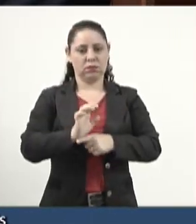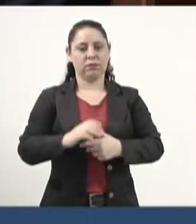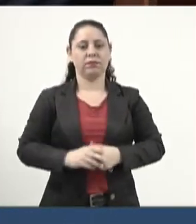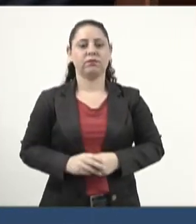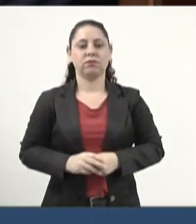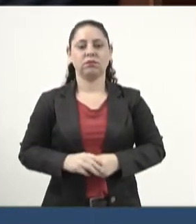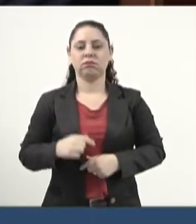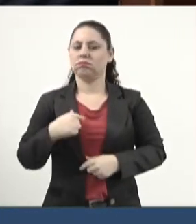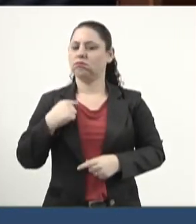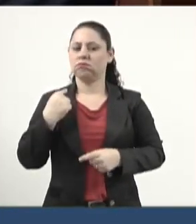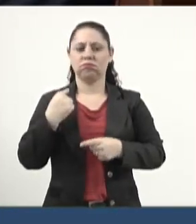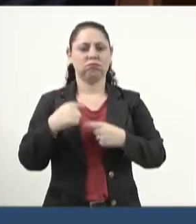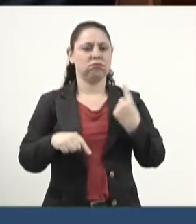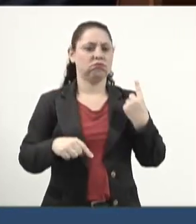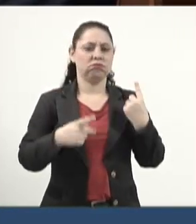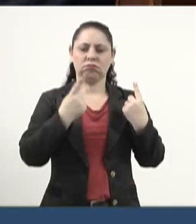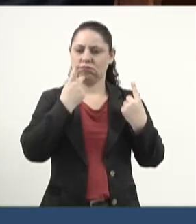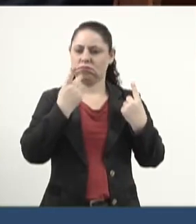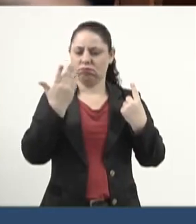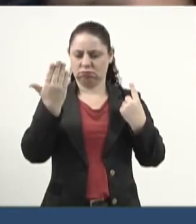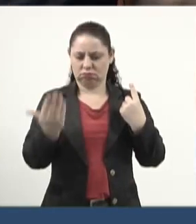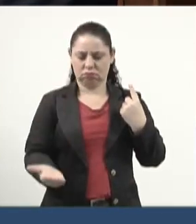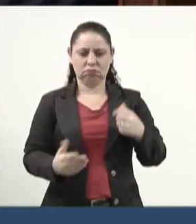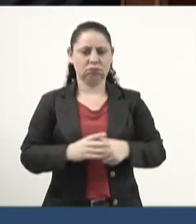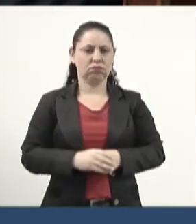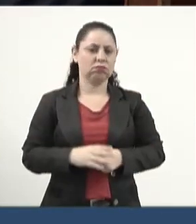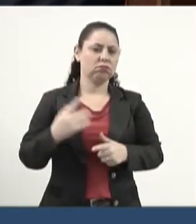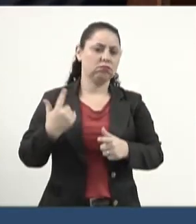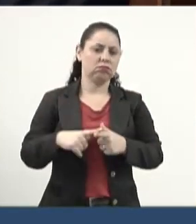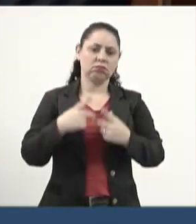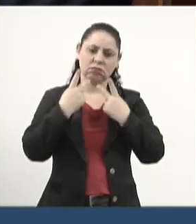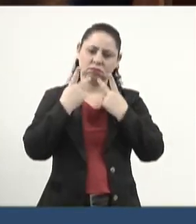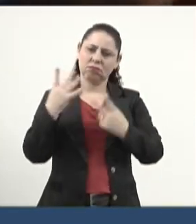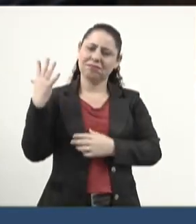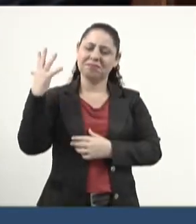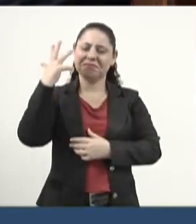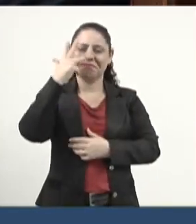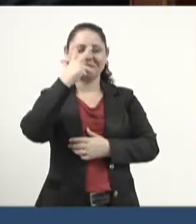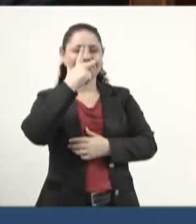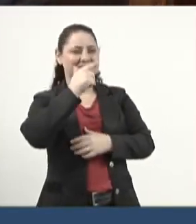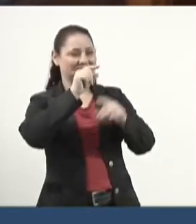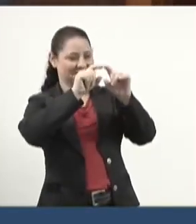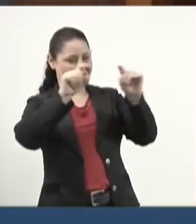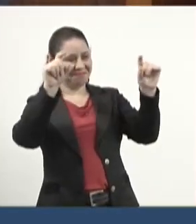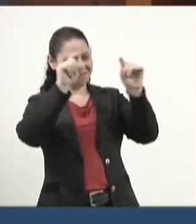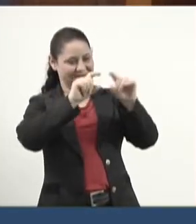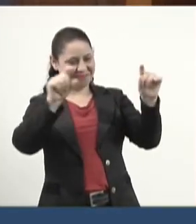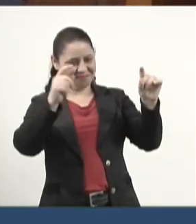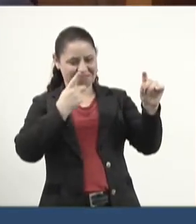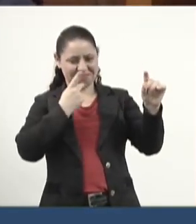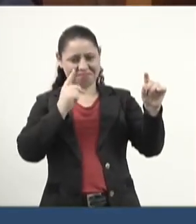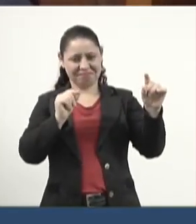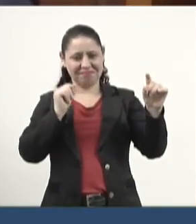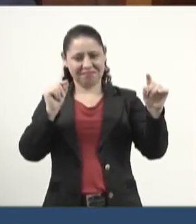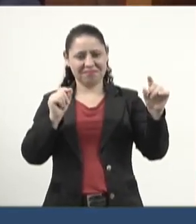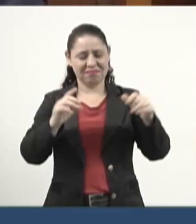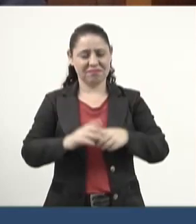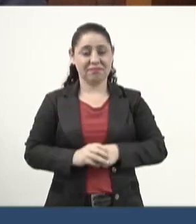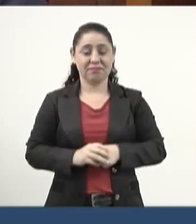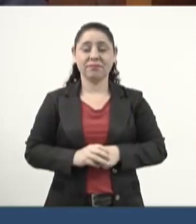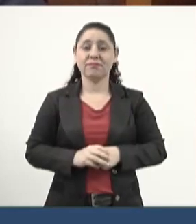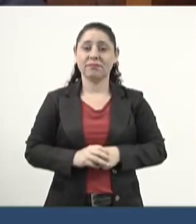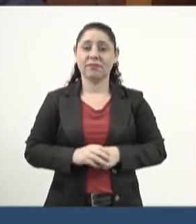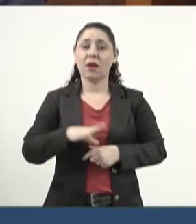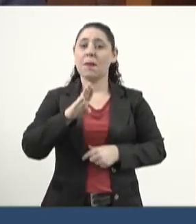E eu não concordo com o que ele colocou aqui, porque ele colocou um discurso muito bonito, uma parte bonita, e disse